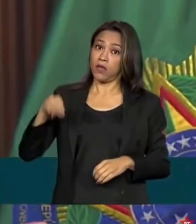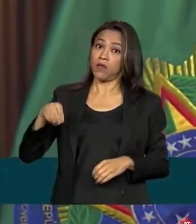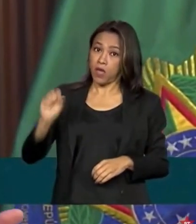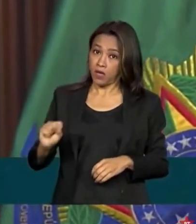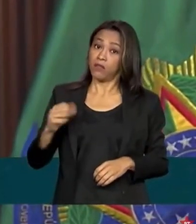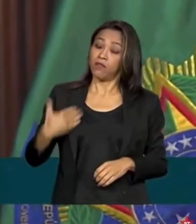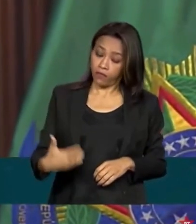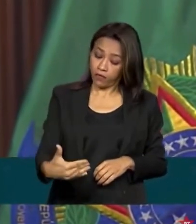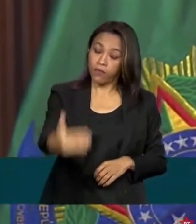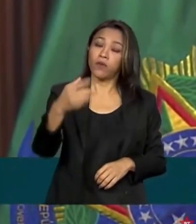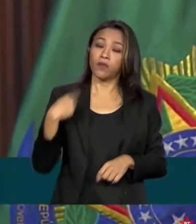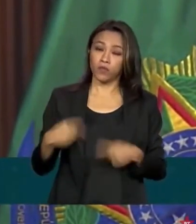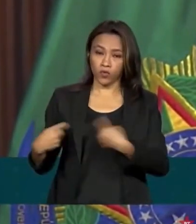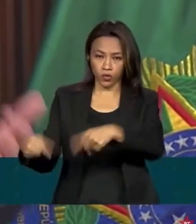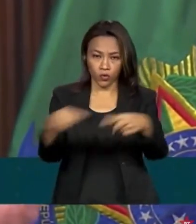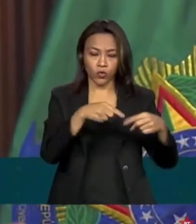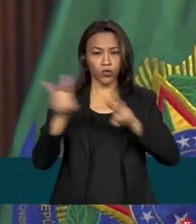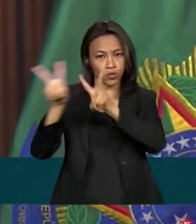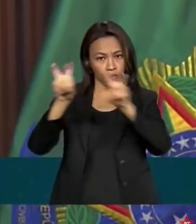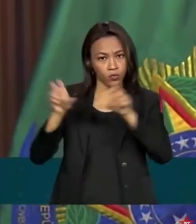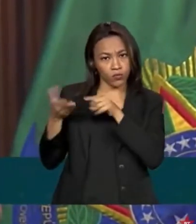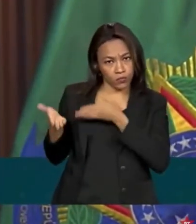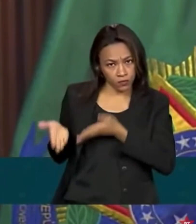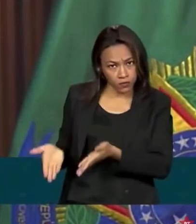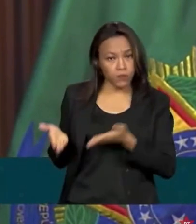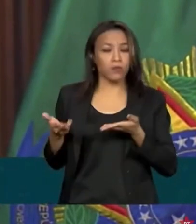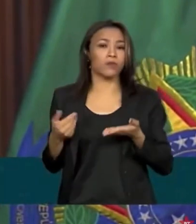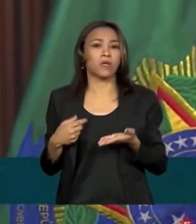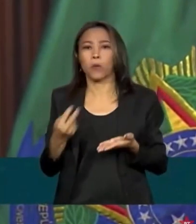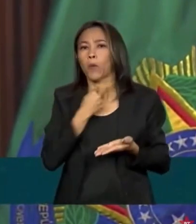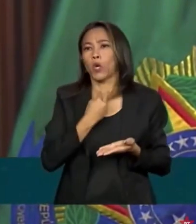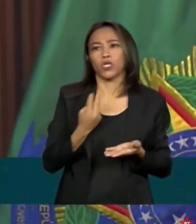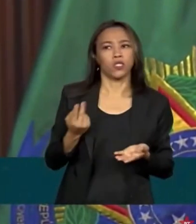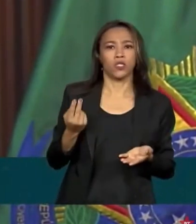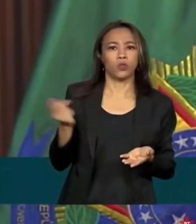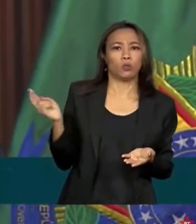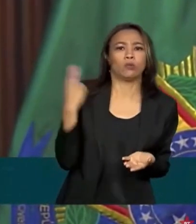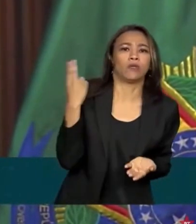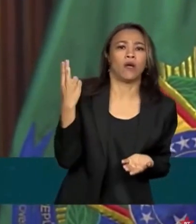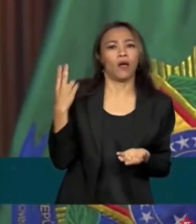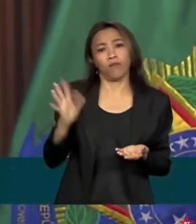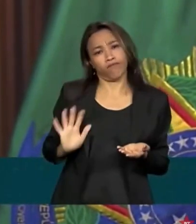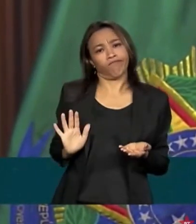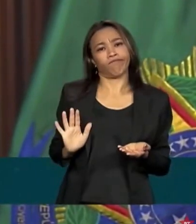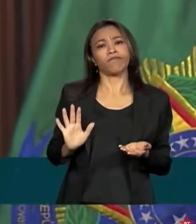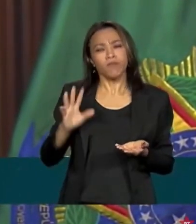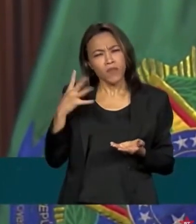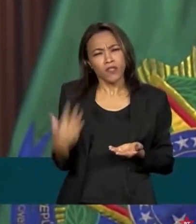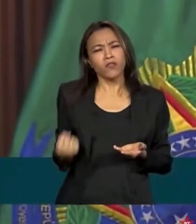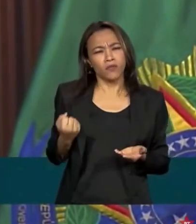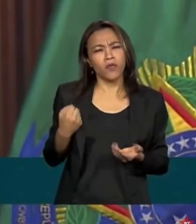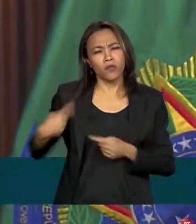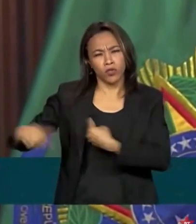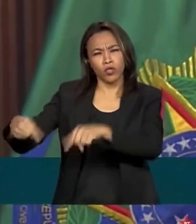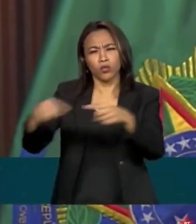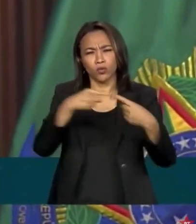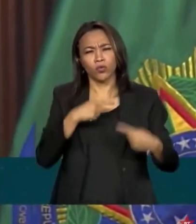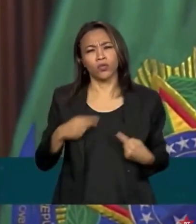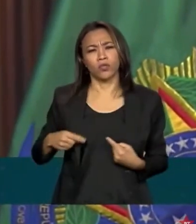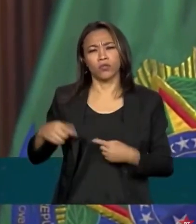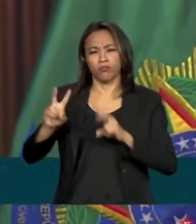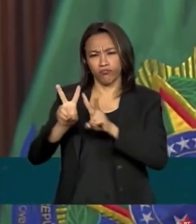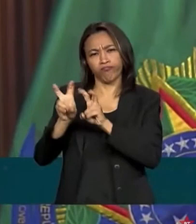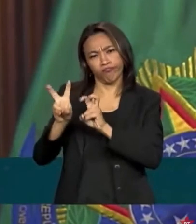que discutir. Nós podemos acertar, nós podemos dizer que não pode ou que pode, mas a gente não vai deixar de discutir nenhum assunto com